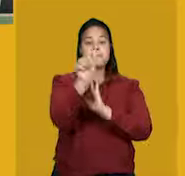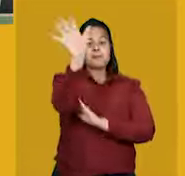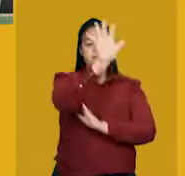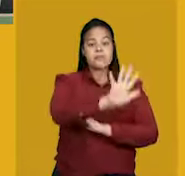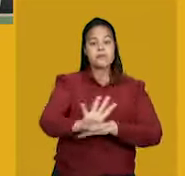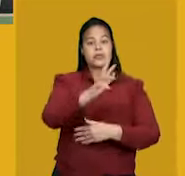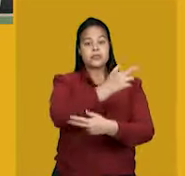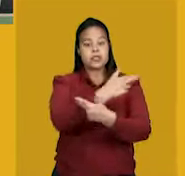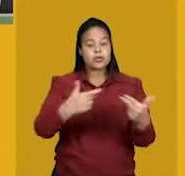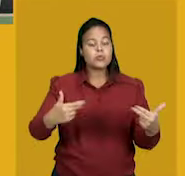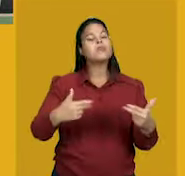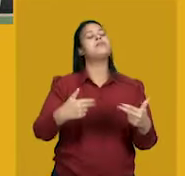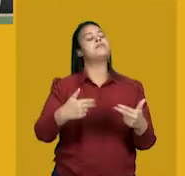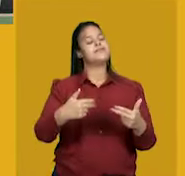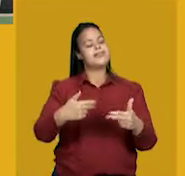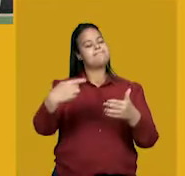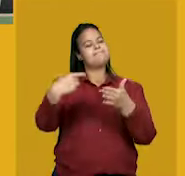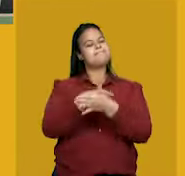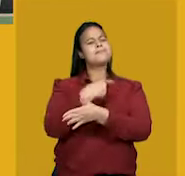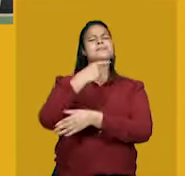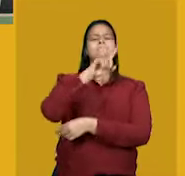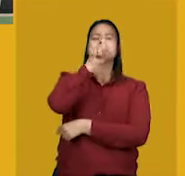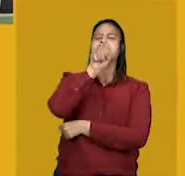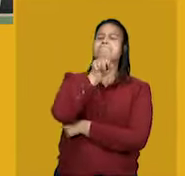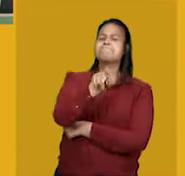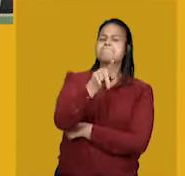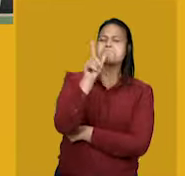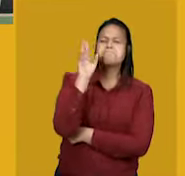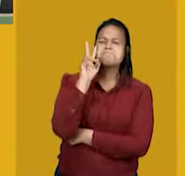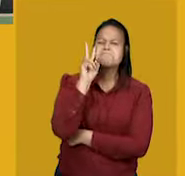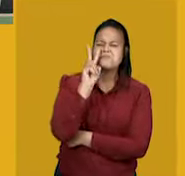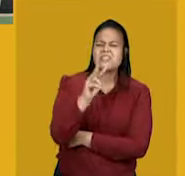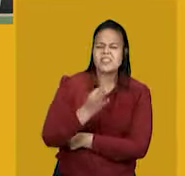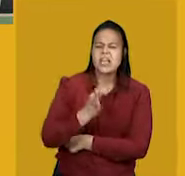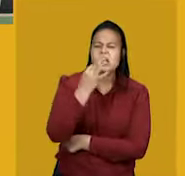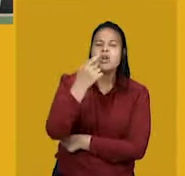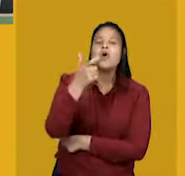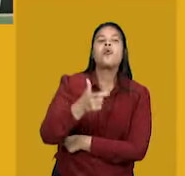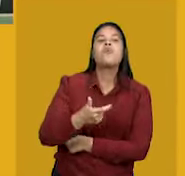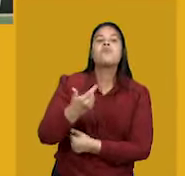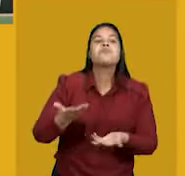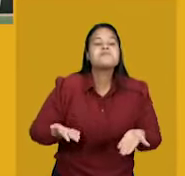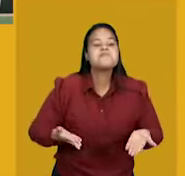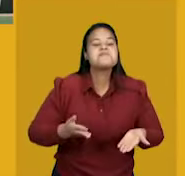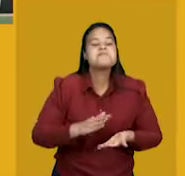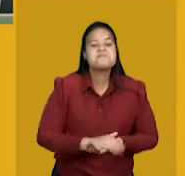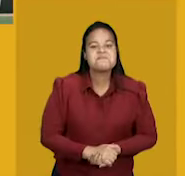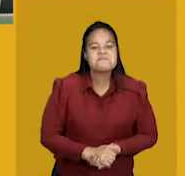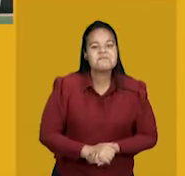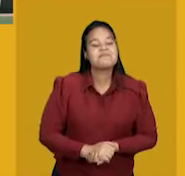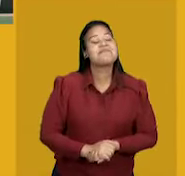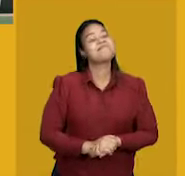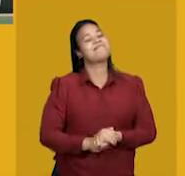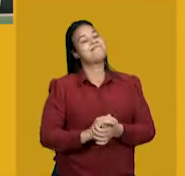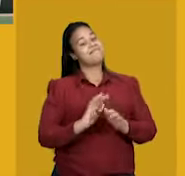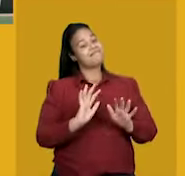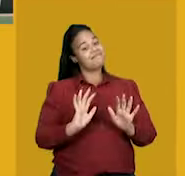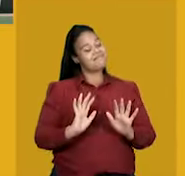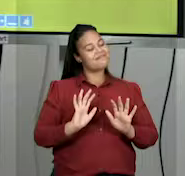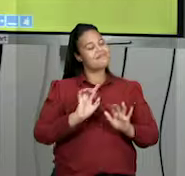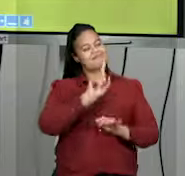imagens para a gente questionar. E agora, você enxerga tecnologia onde aqui? Provavelmente,